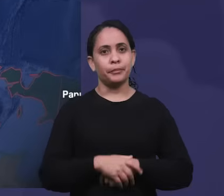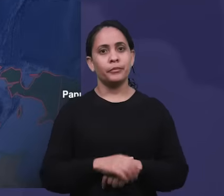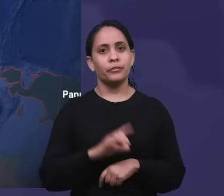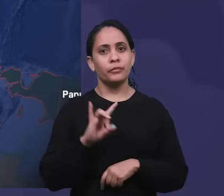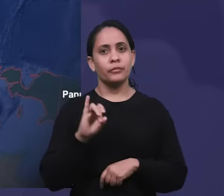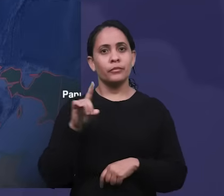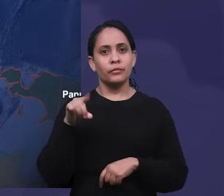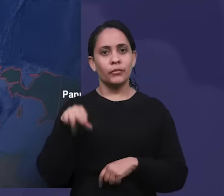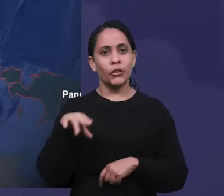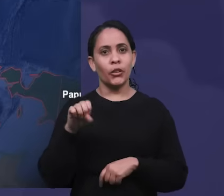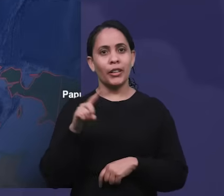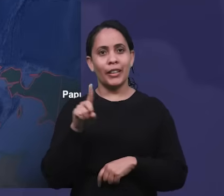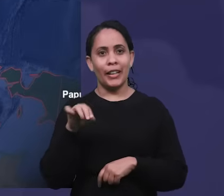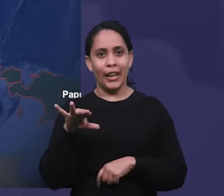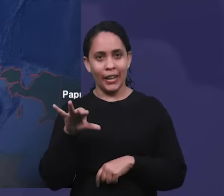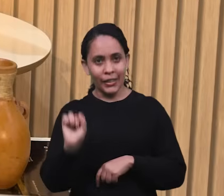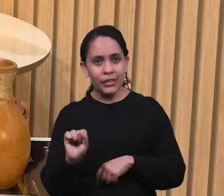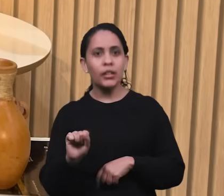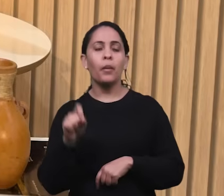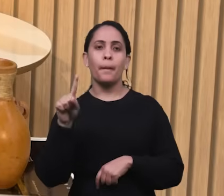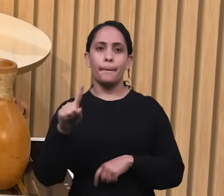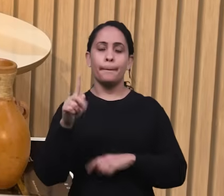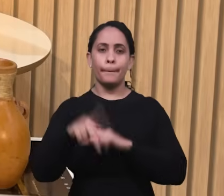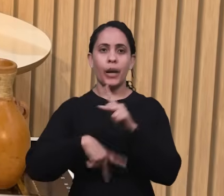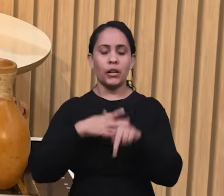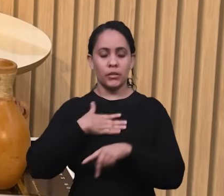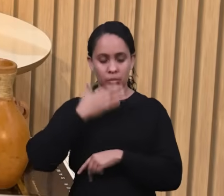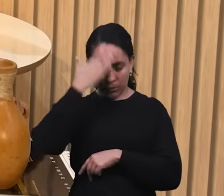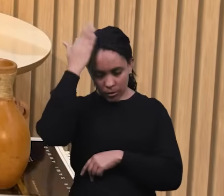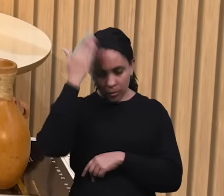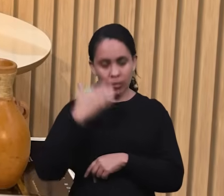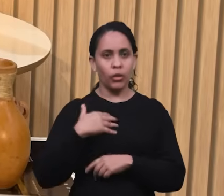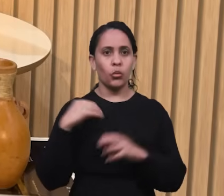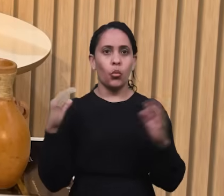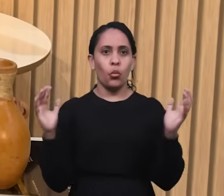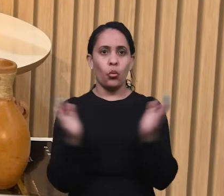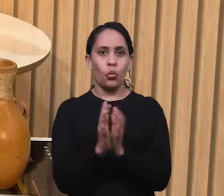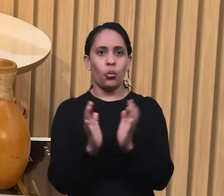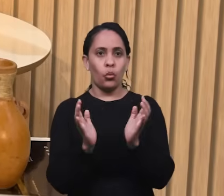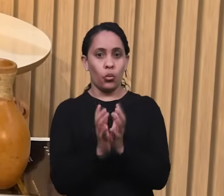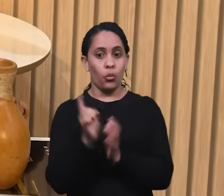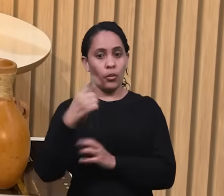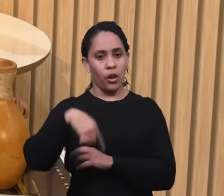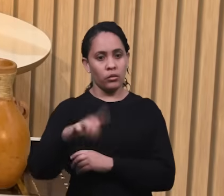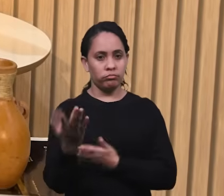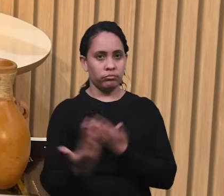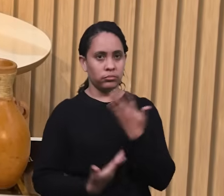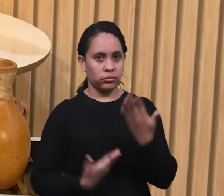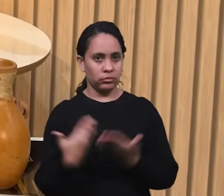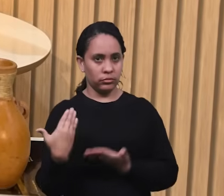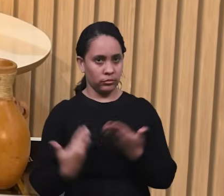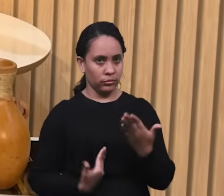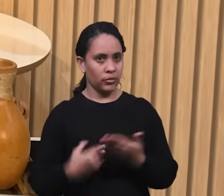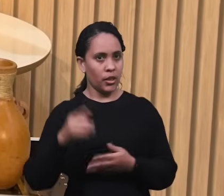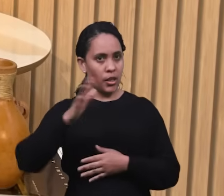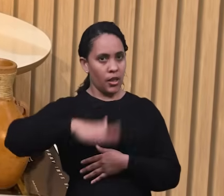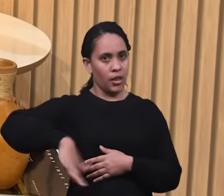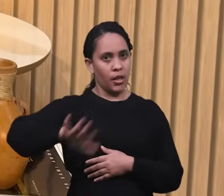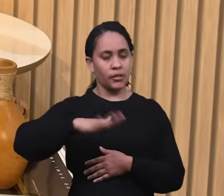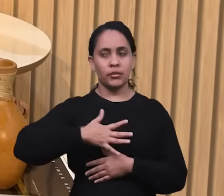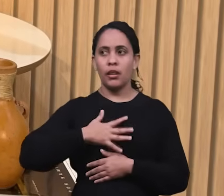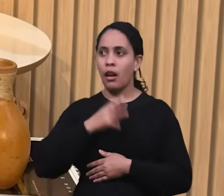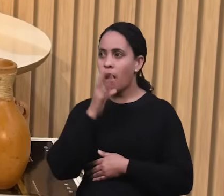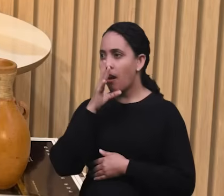país muçulmano do mundo. Mas ali é um pequeno grupo de cristãos e eles ficaram